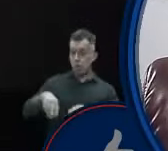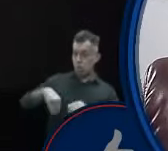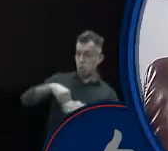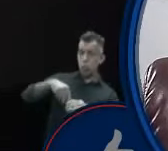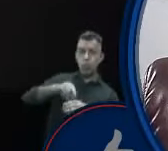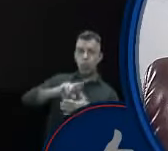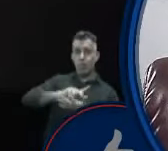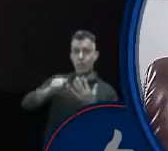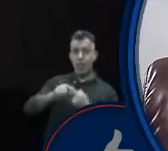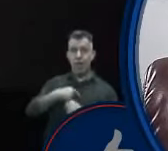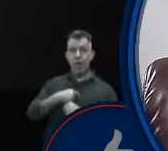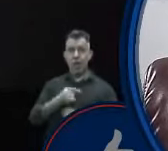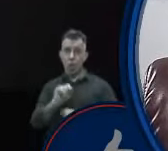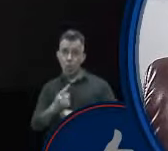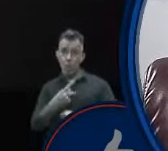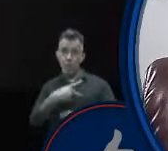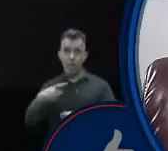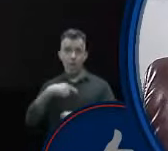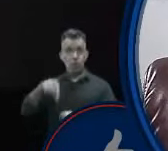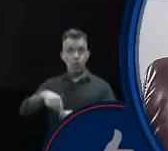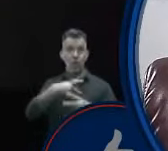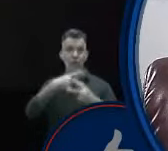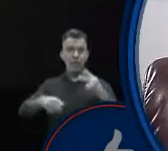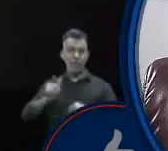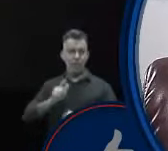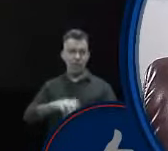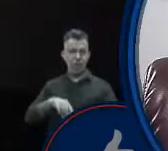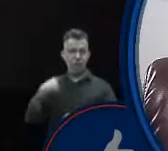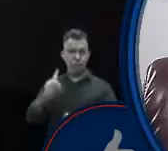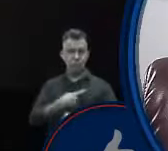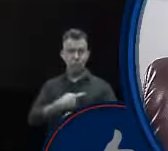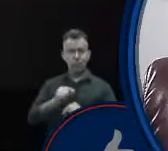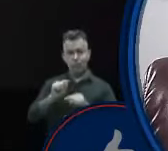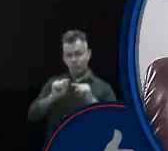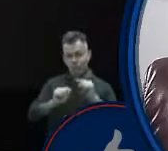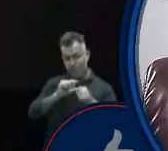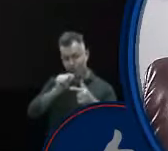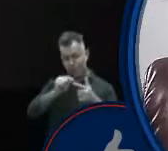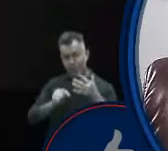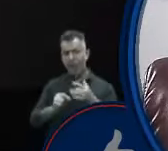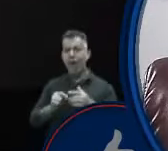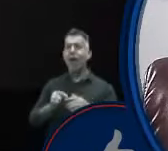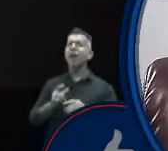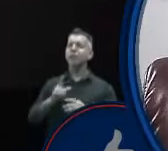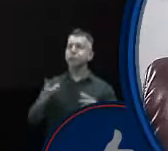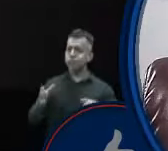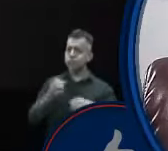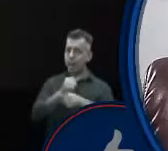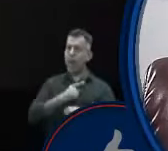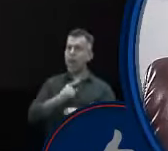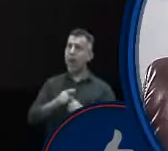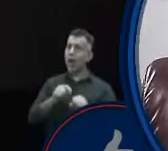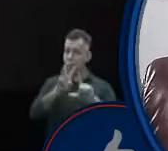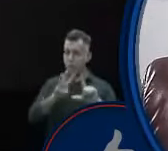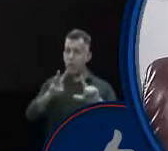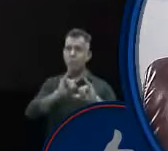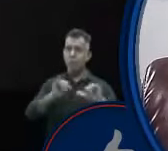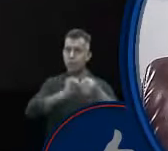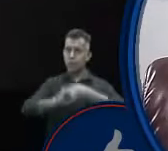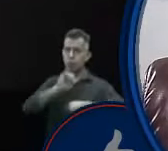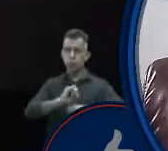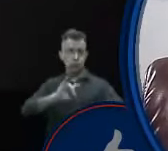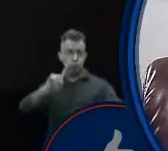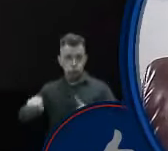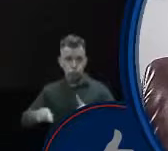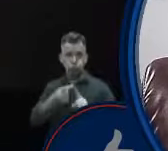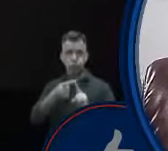Sortimento 1P. Isso só a Via tem. Nas categorias de consumo que realmente pesam no GMV do e-commerce, somos